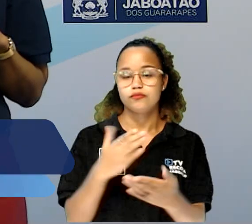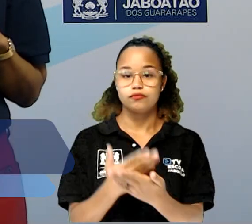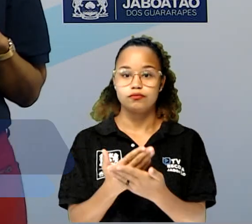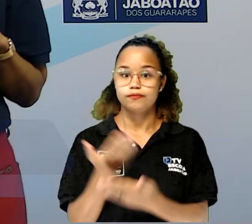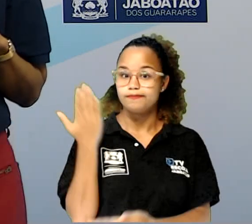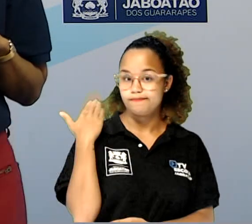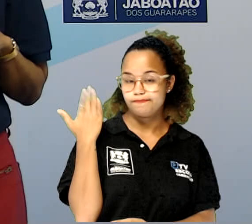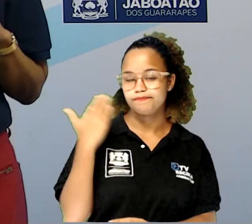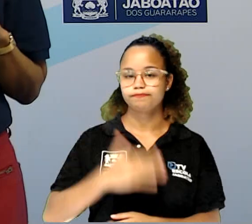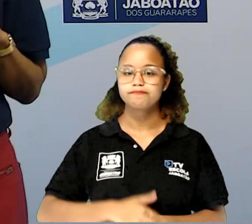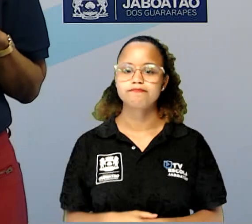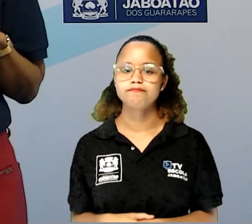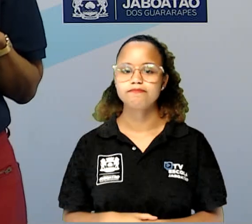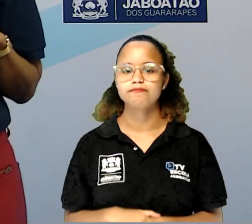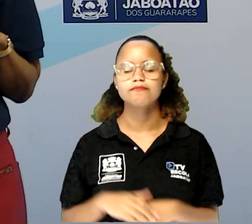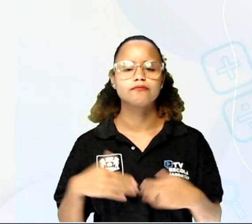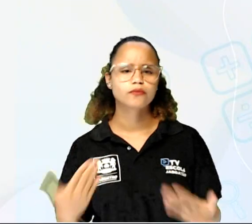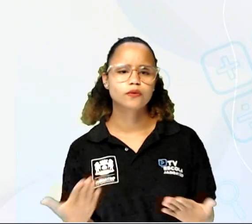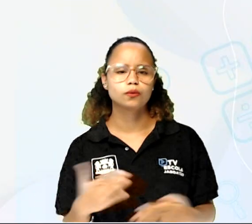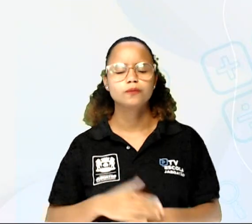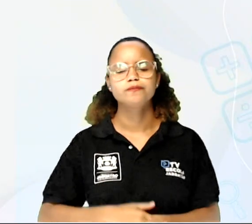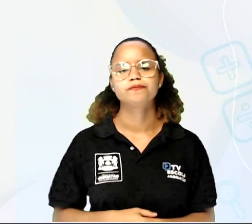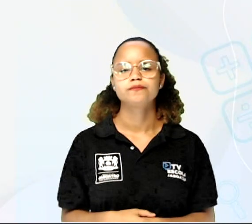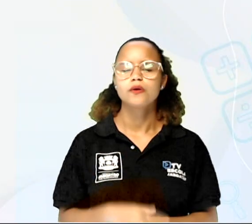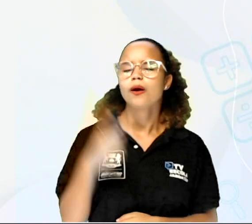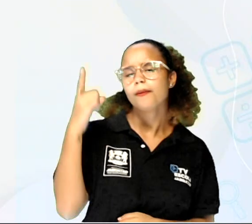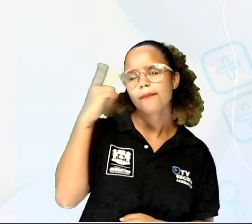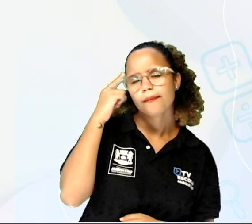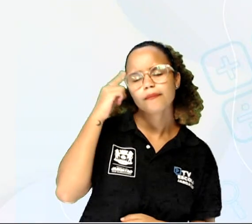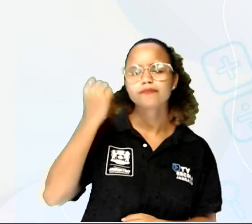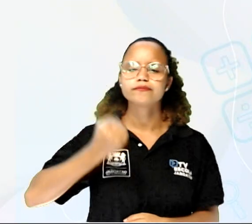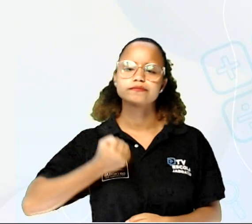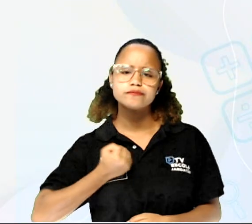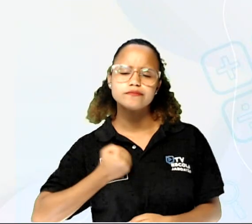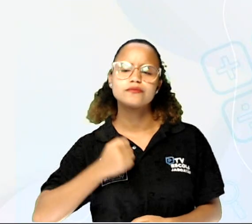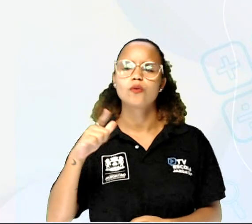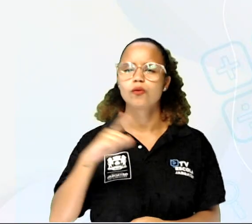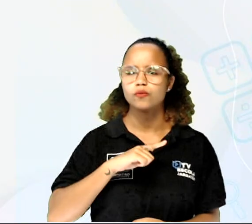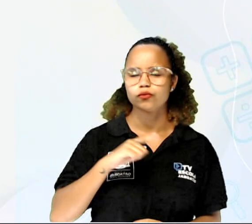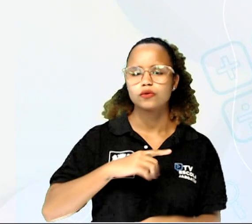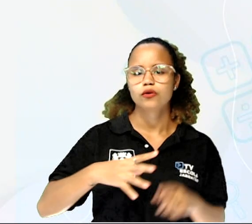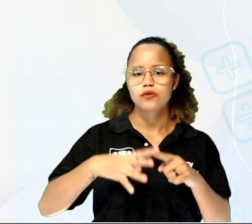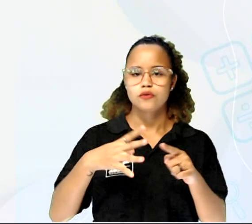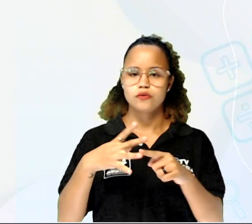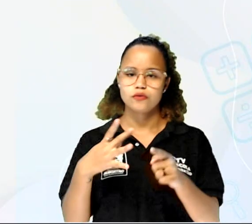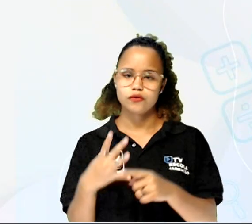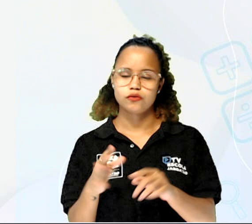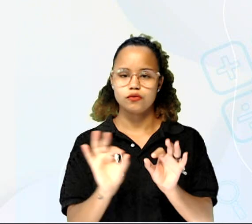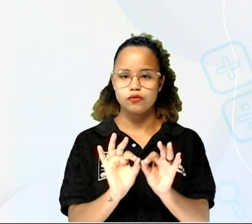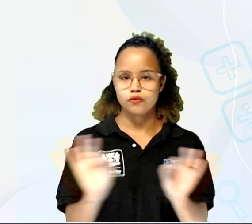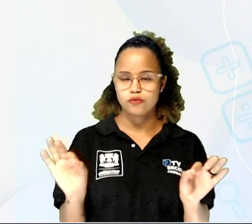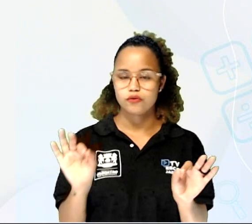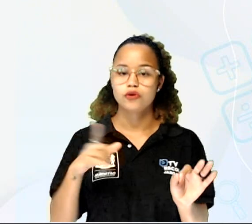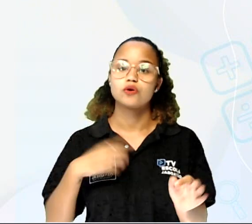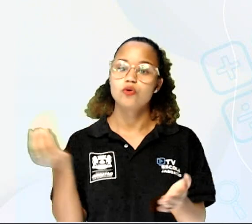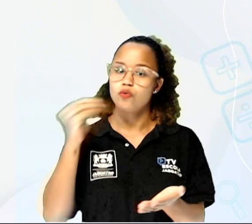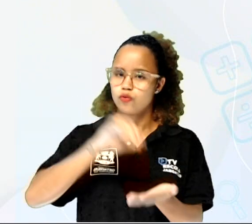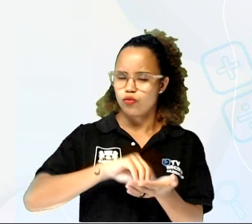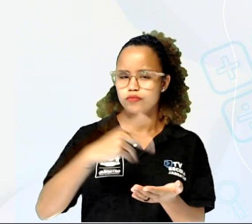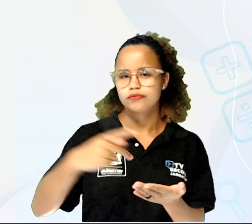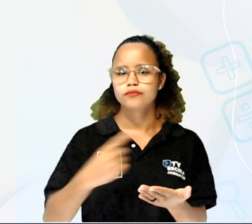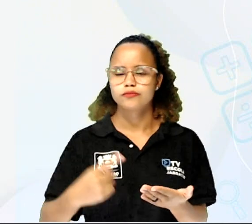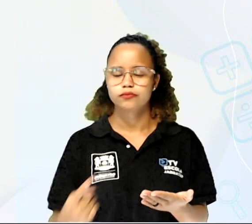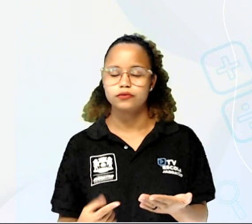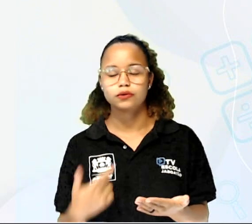aula anterior. Então dizia assim: pense em um número que tenha 4 ordens e resiste no seu caderno. Então